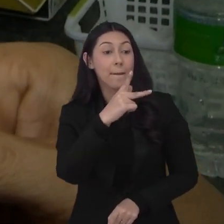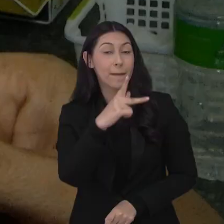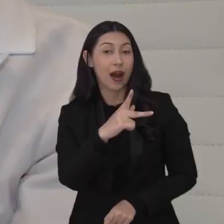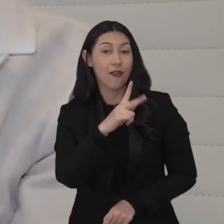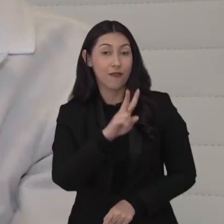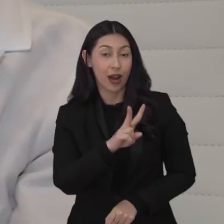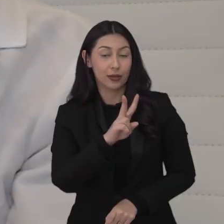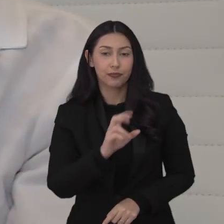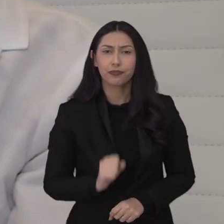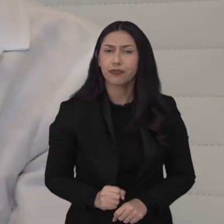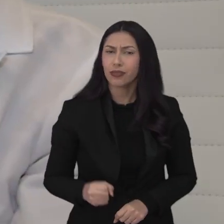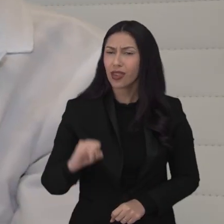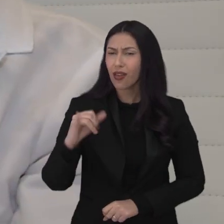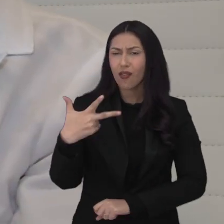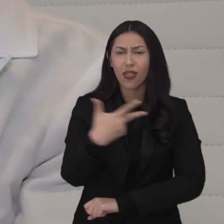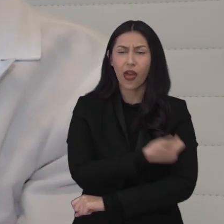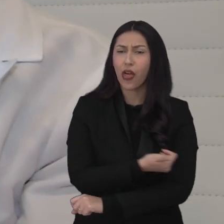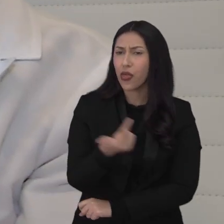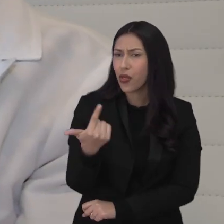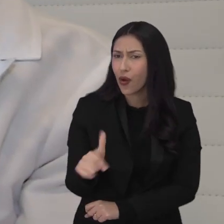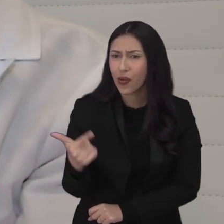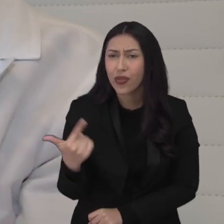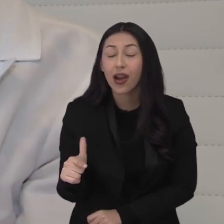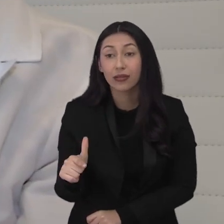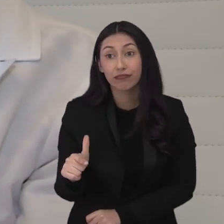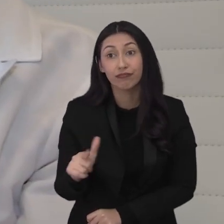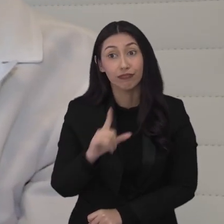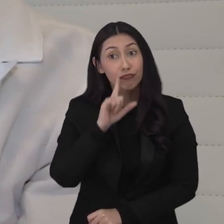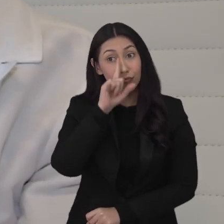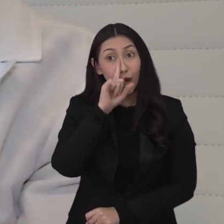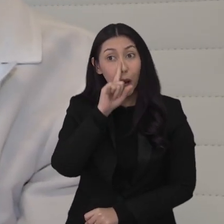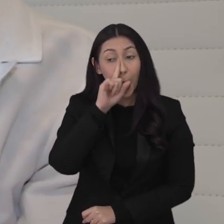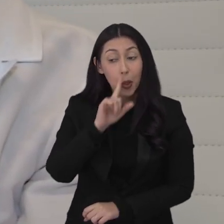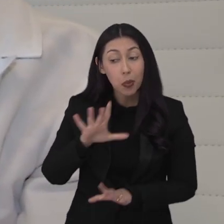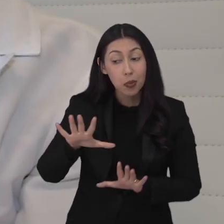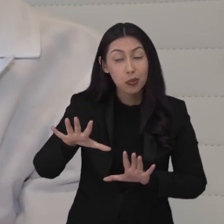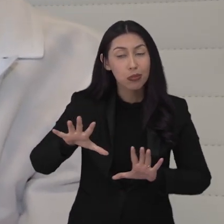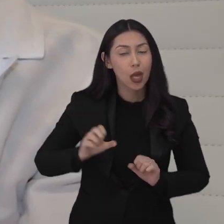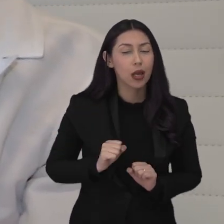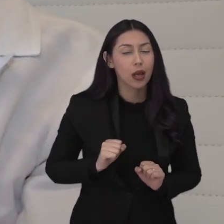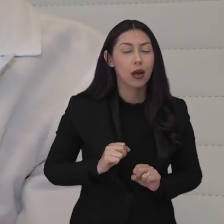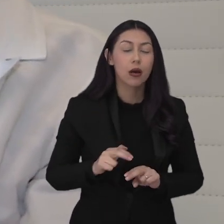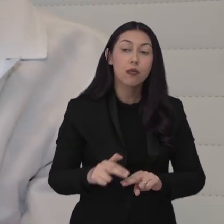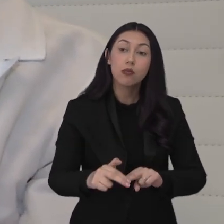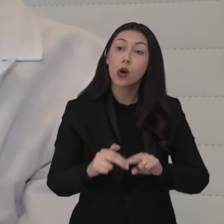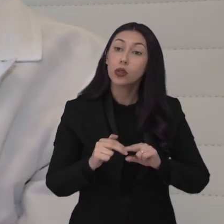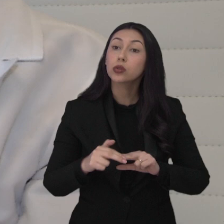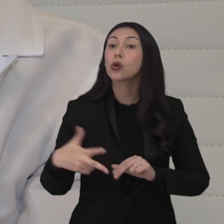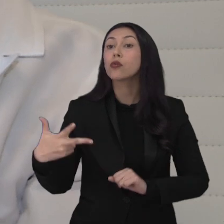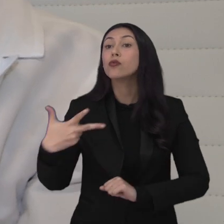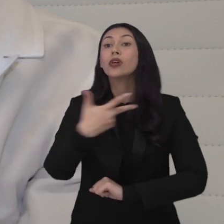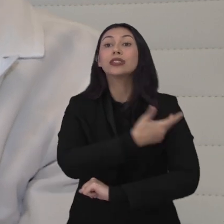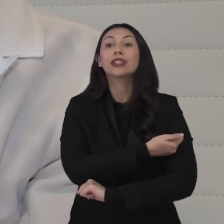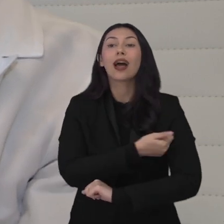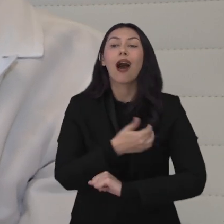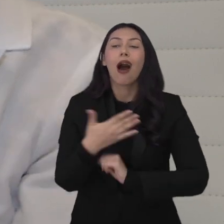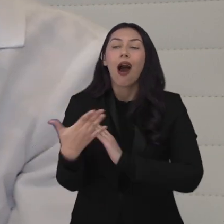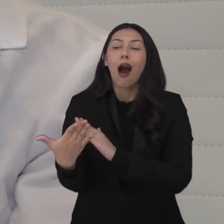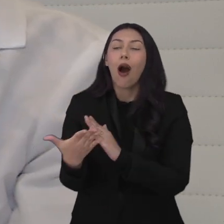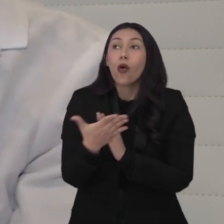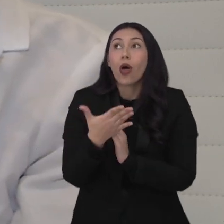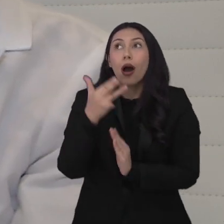HPV quando você não vacina você fica suscetível a essas infecções então a vacinação ela